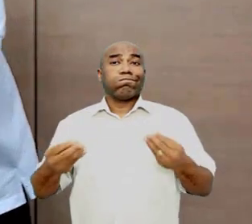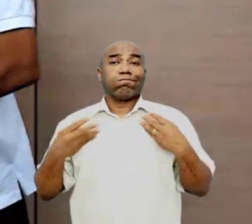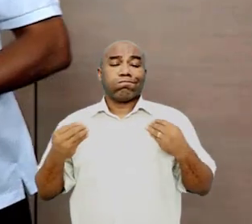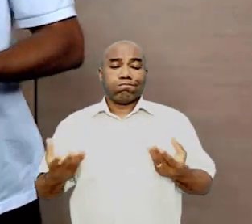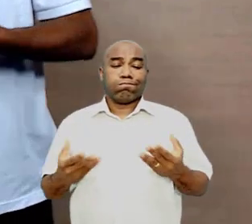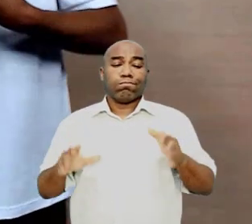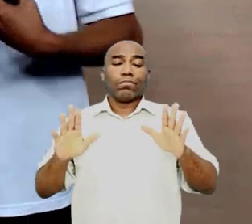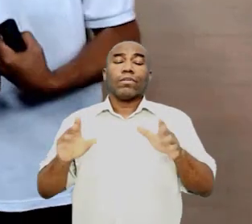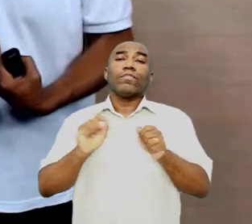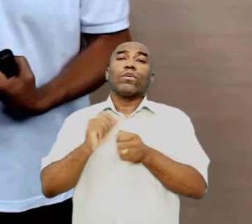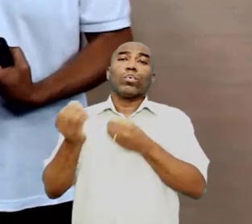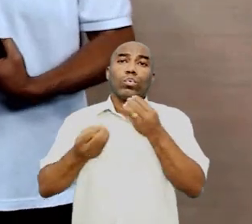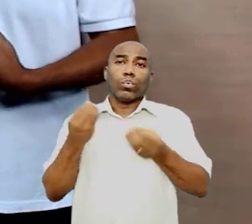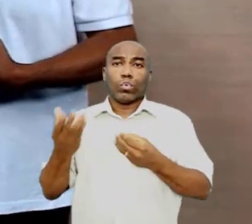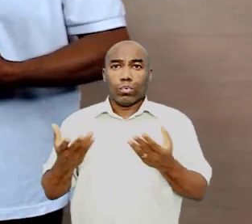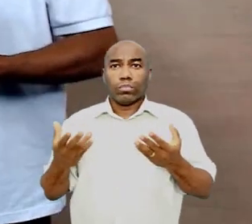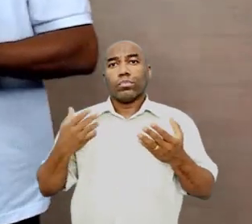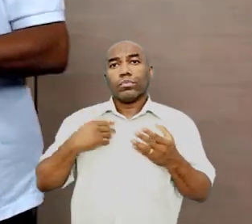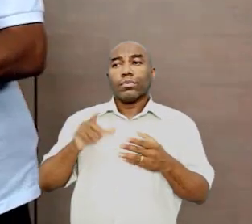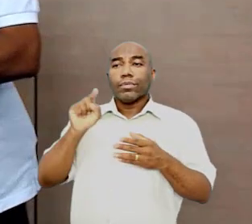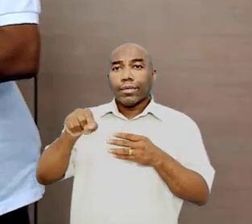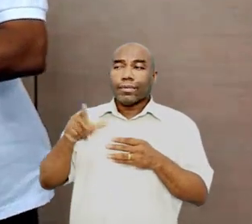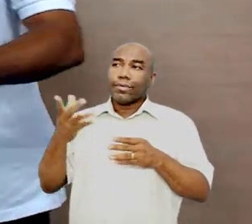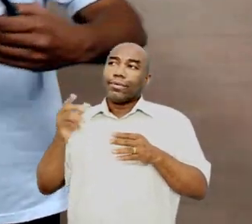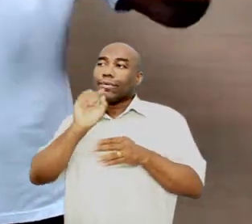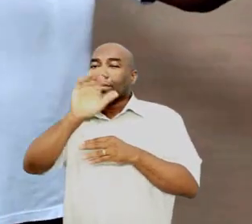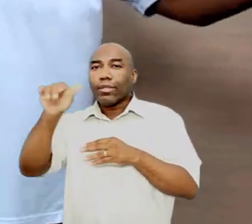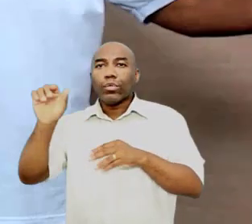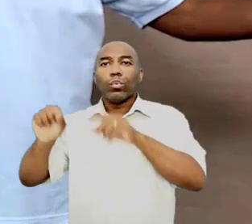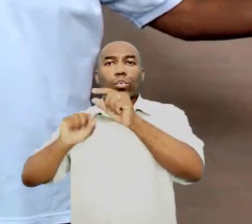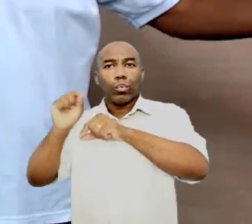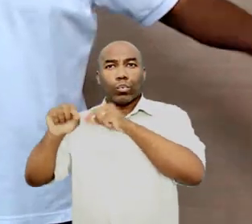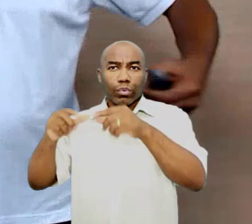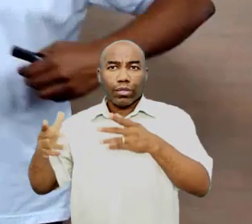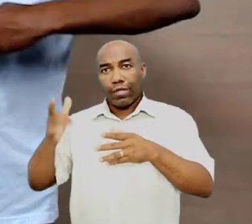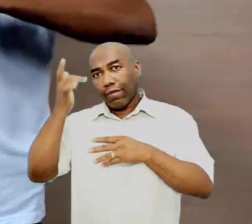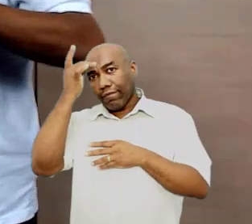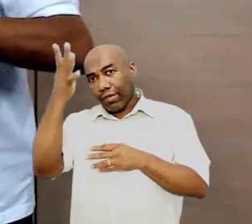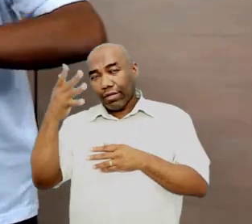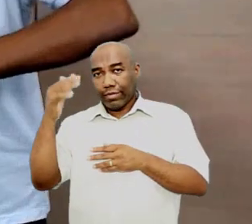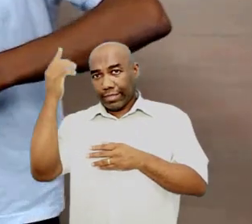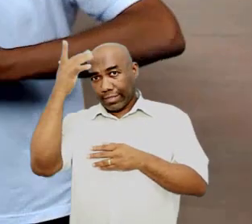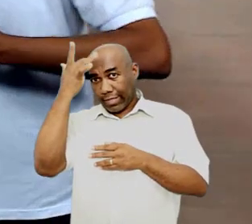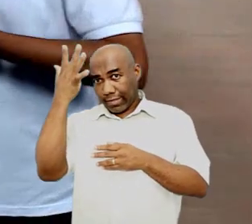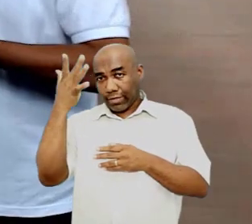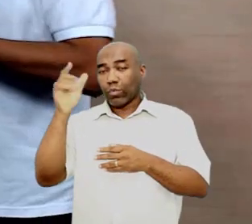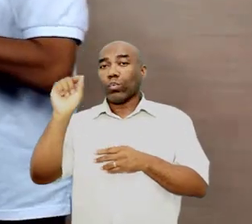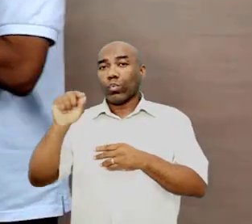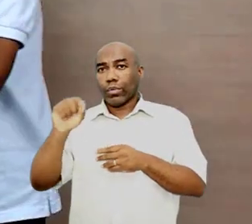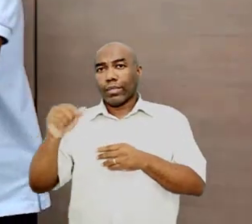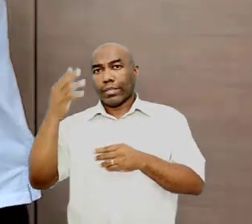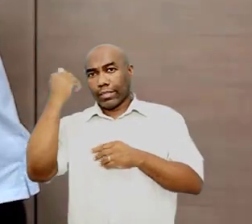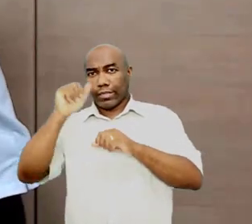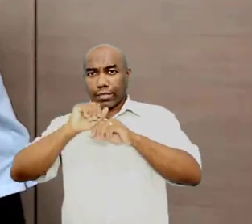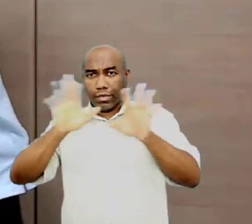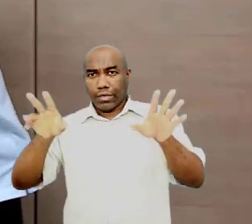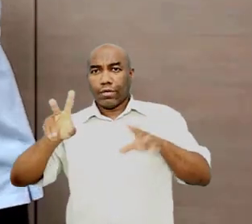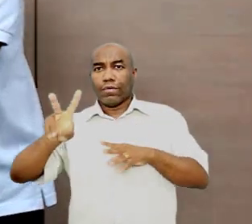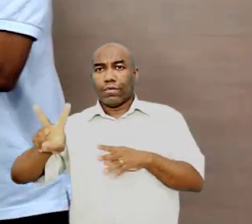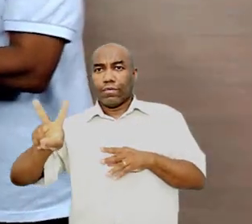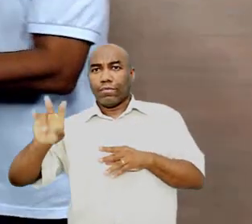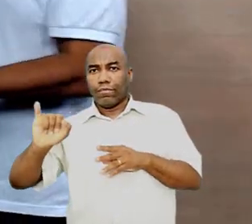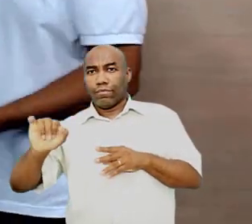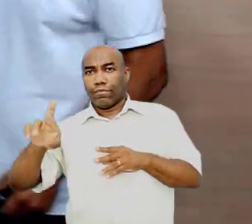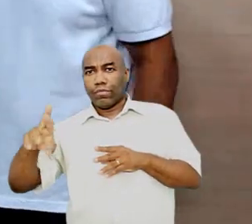Não. Então, para os médicos, a linguagem coloquial torna-se mais fácil. Por quê? Porque ele vai falar virose.